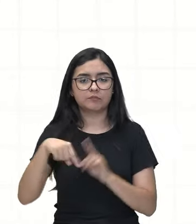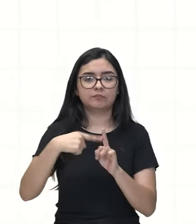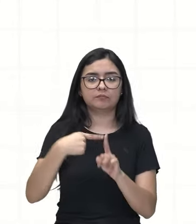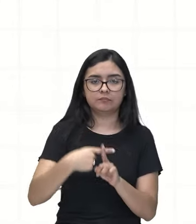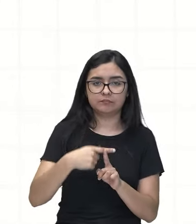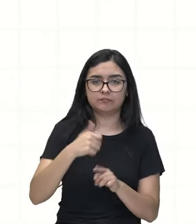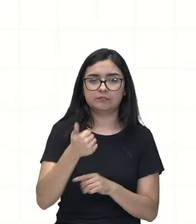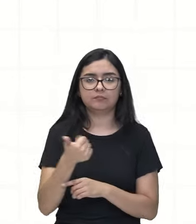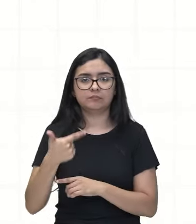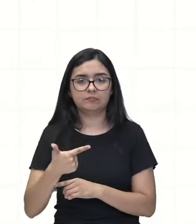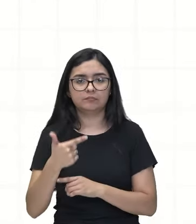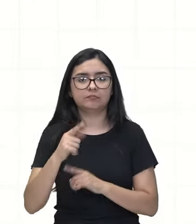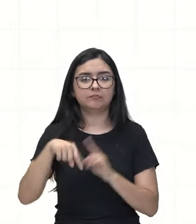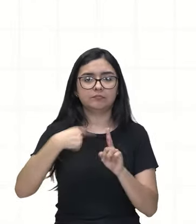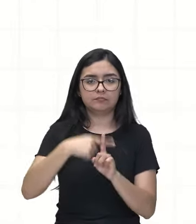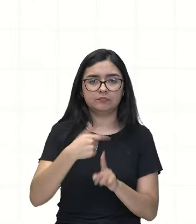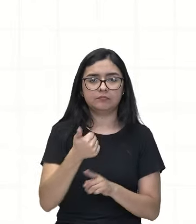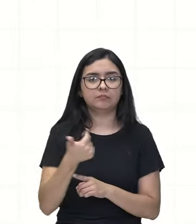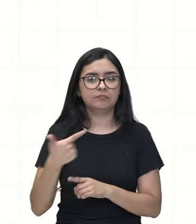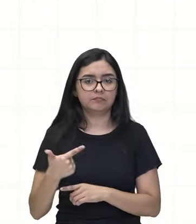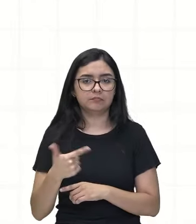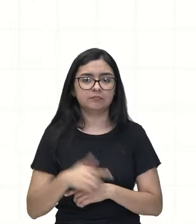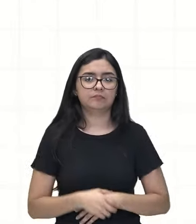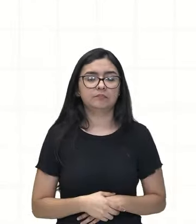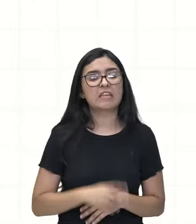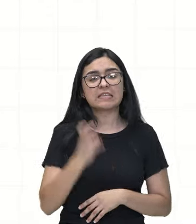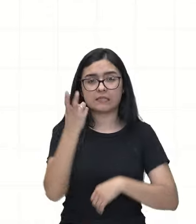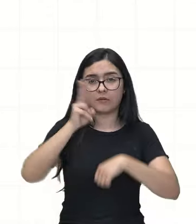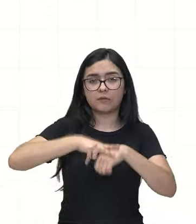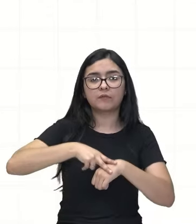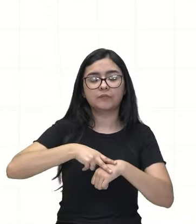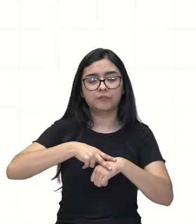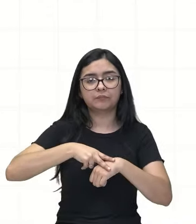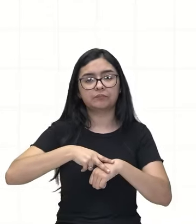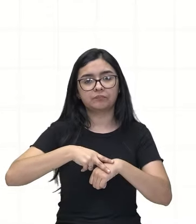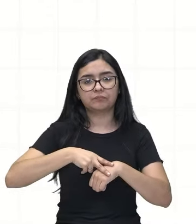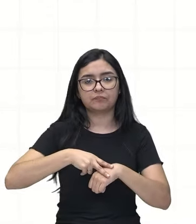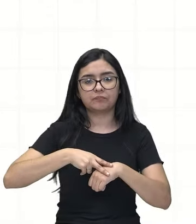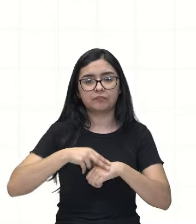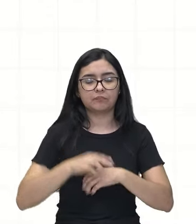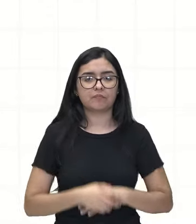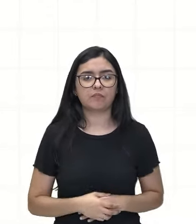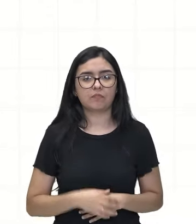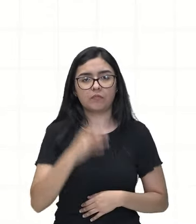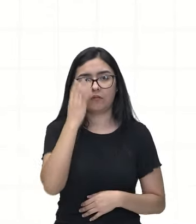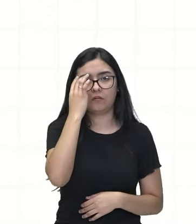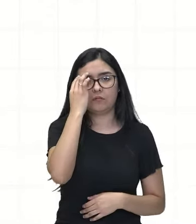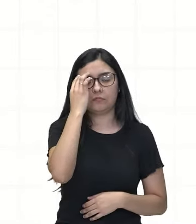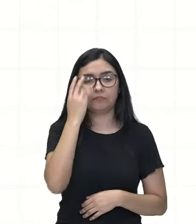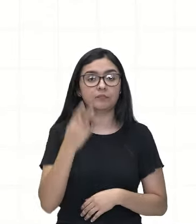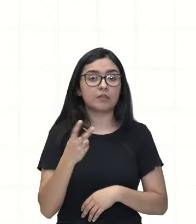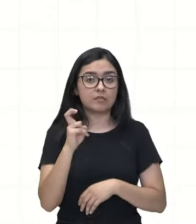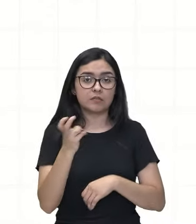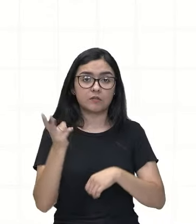12, 1, 2, 3, 4, 5 parcelas de R$12, né? Essa é a ideia. Mas não vamos